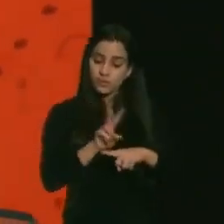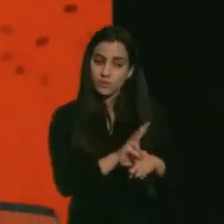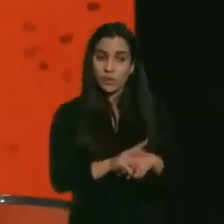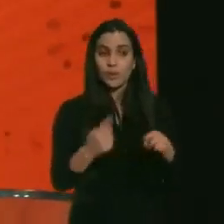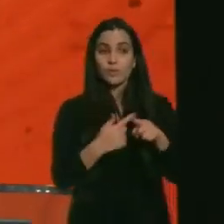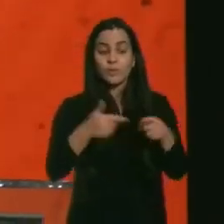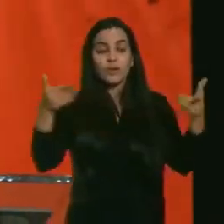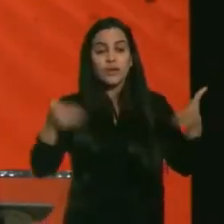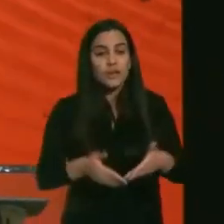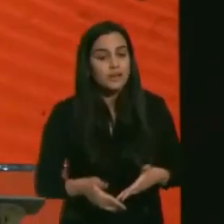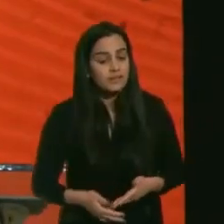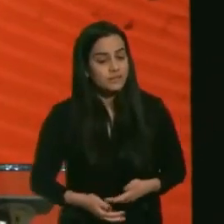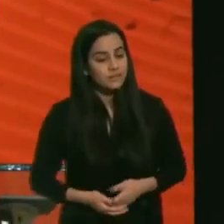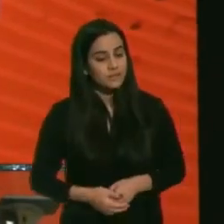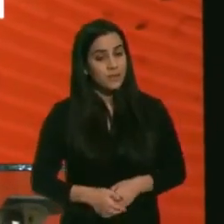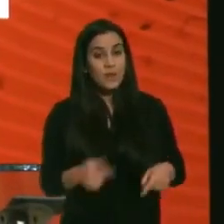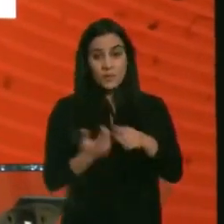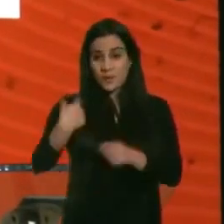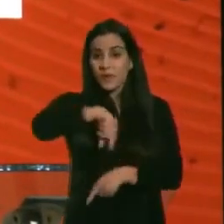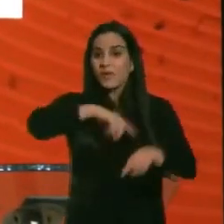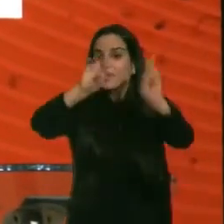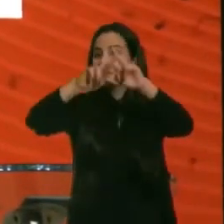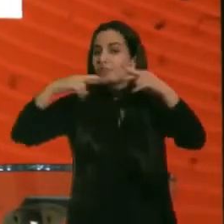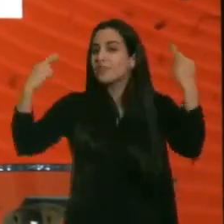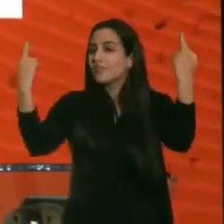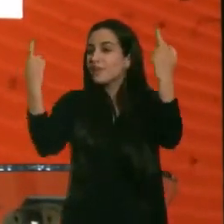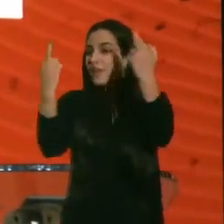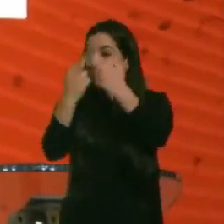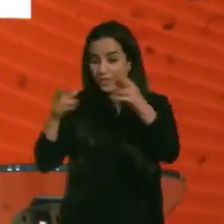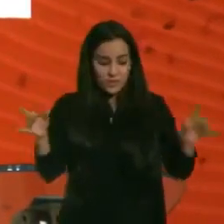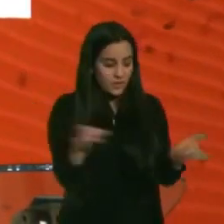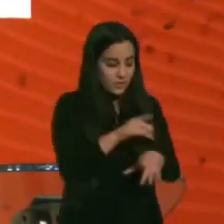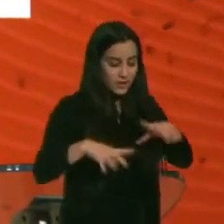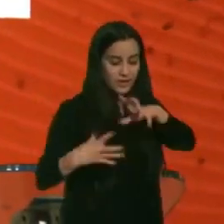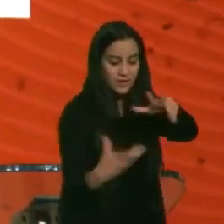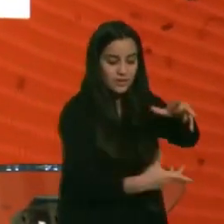quê? Porque o nosso reino não termina aqui.